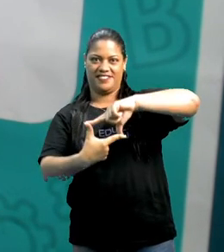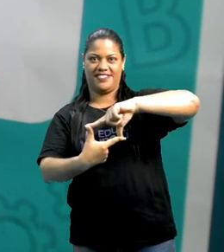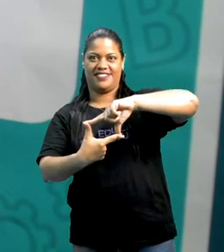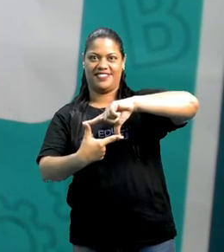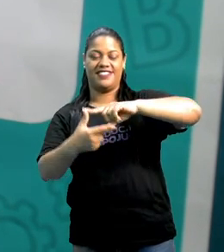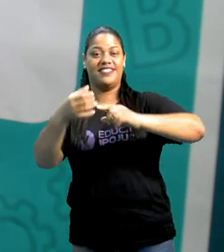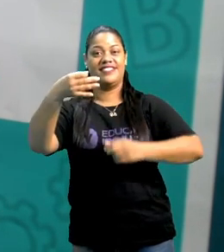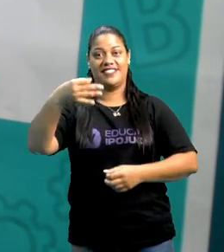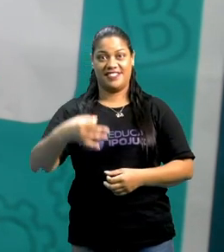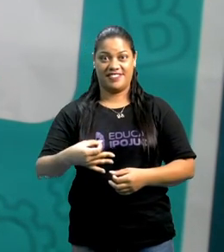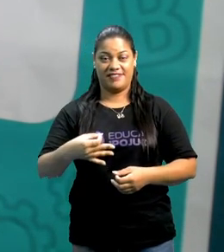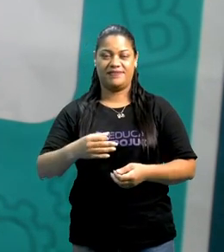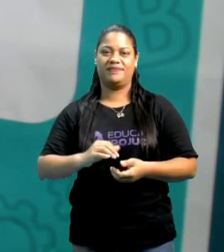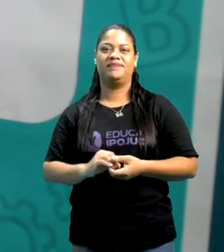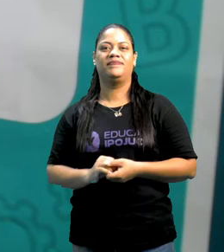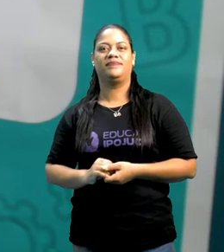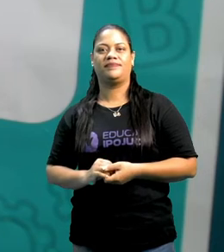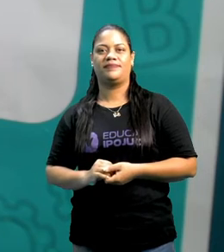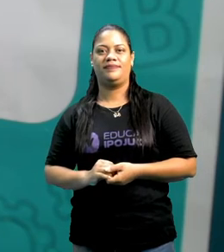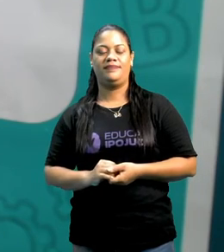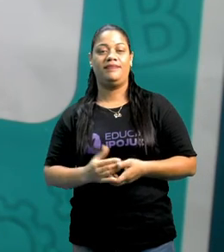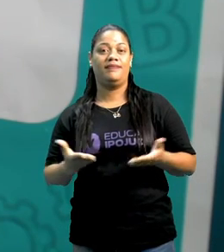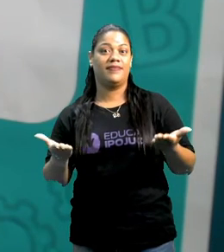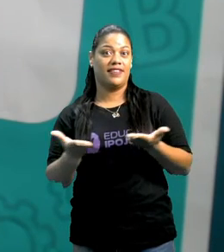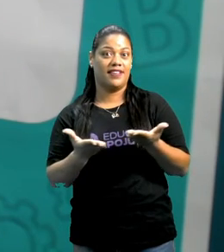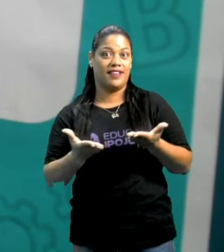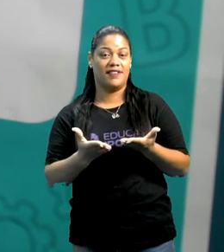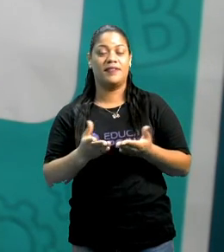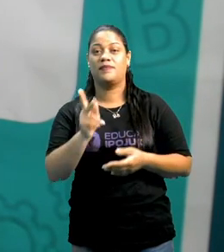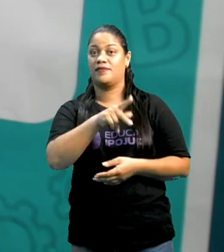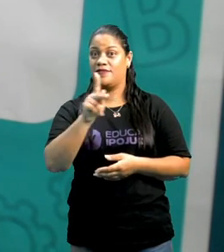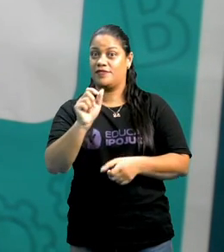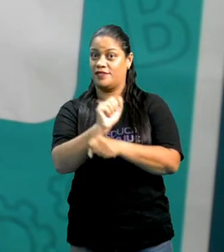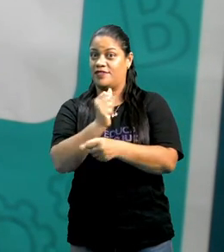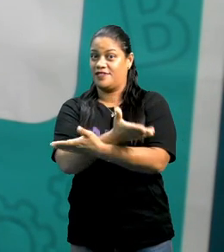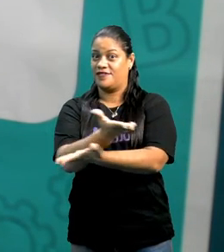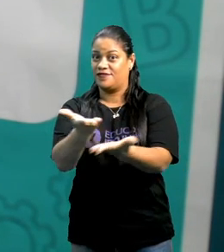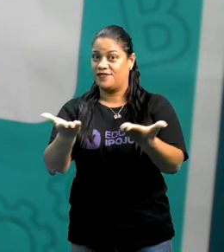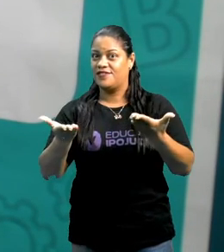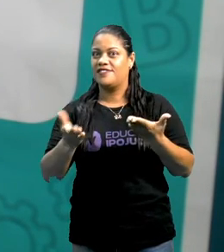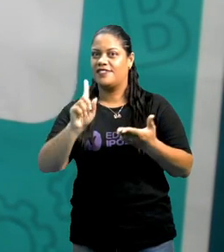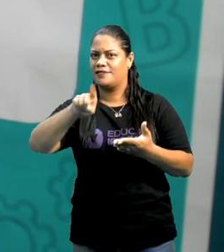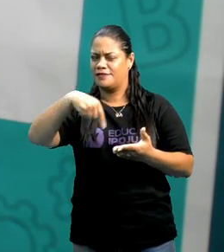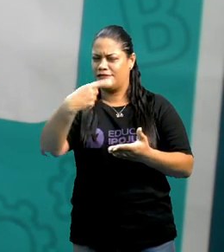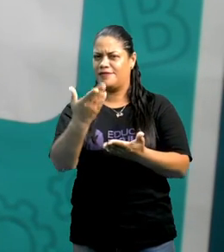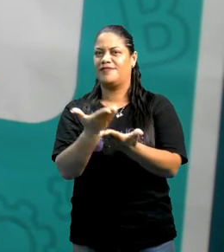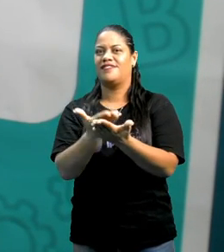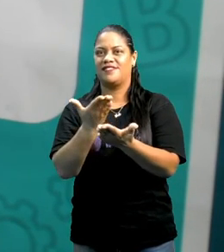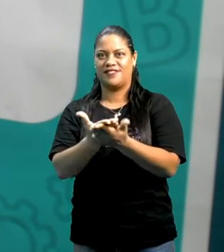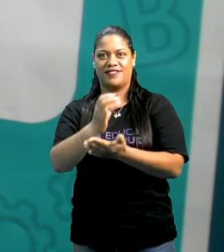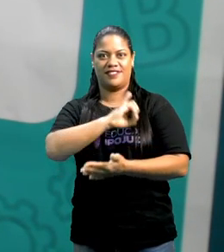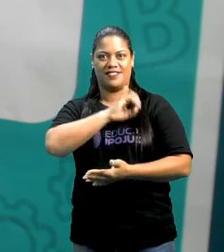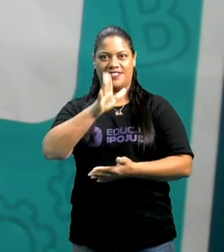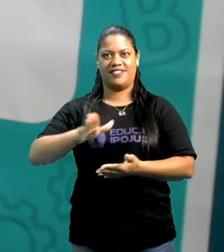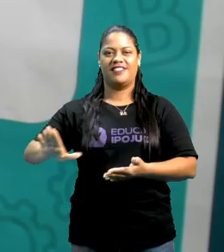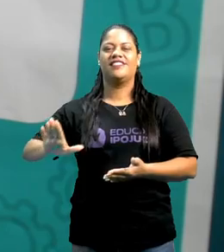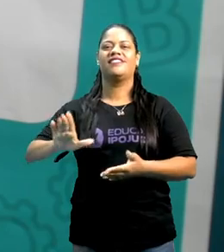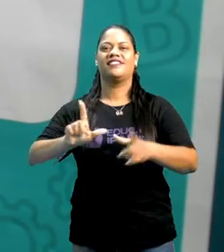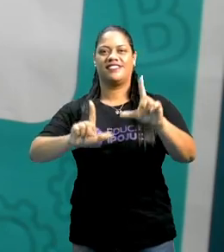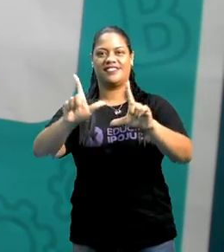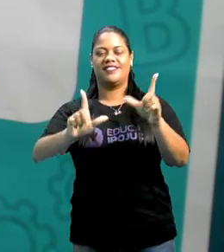geométricas, certo? Então, Tia Ilma aguarda vocês na próxima aula do Educa e Pojuca.